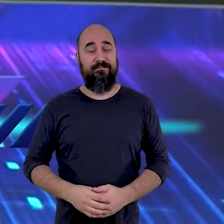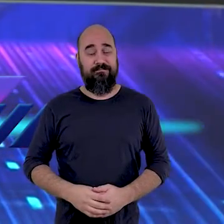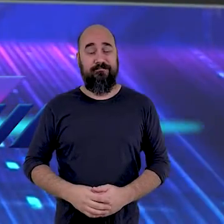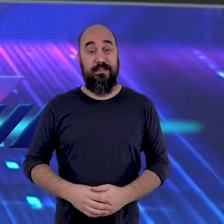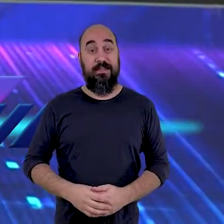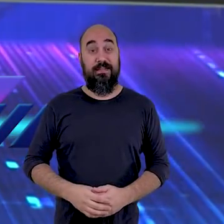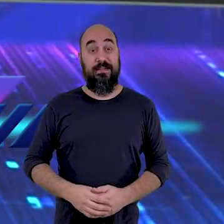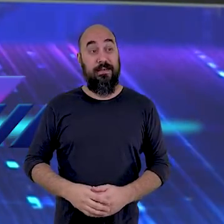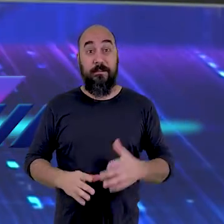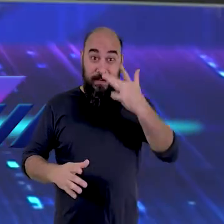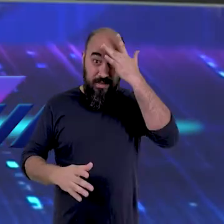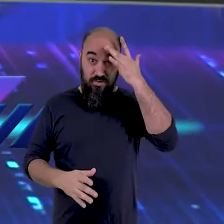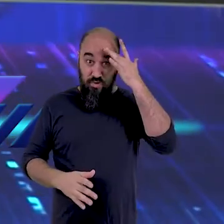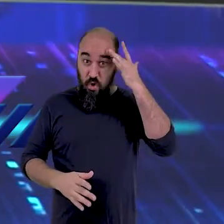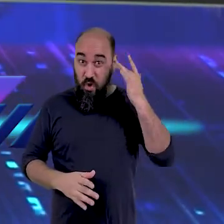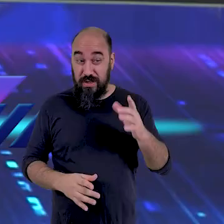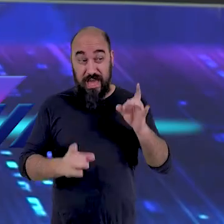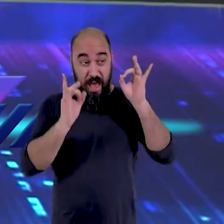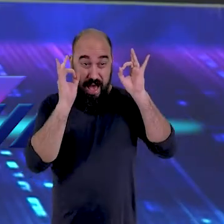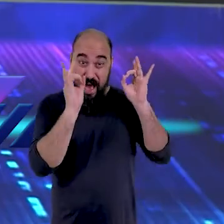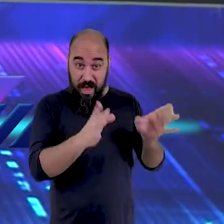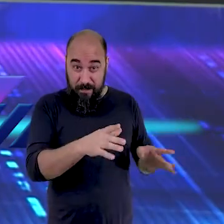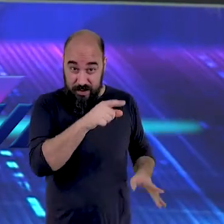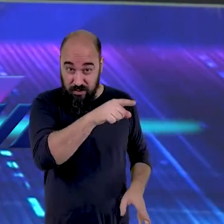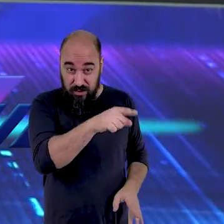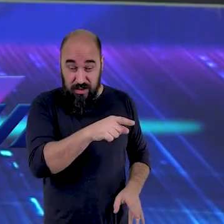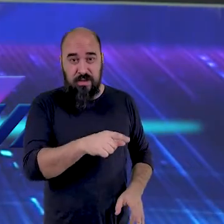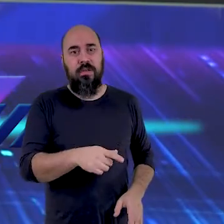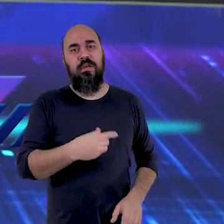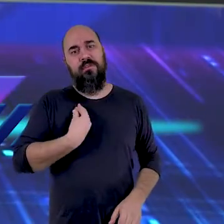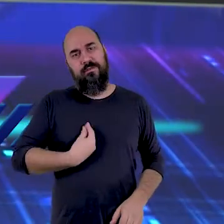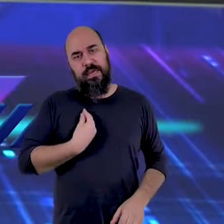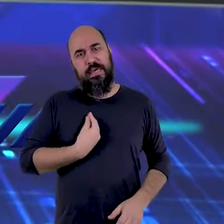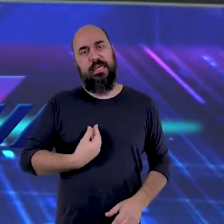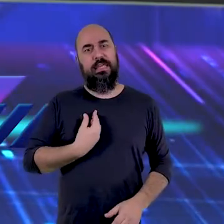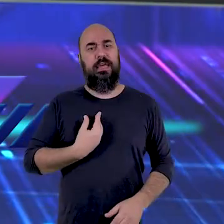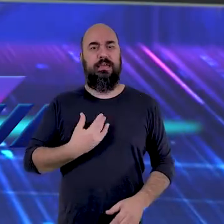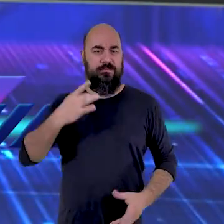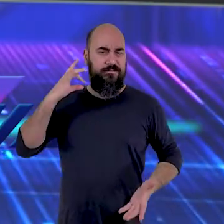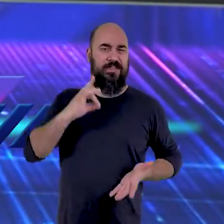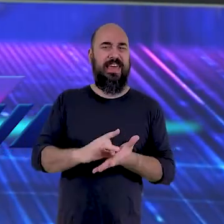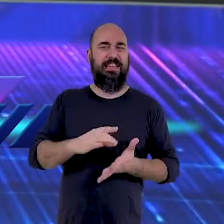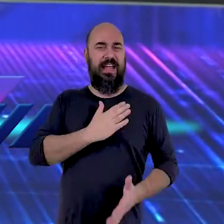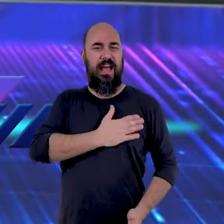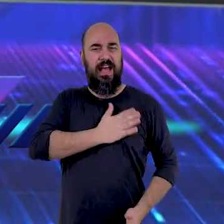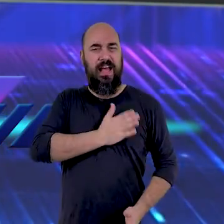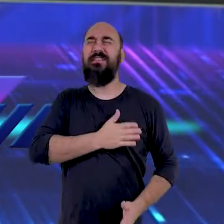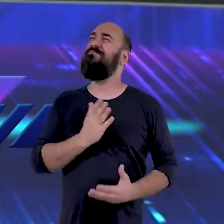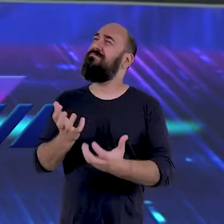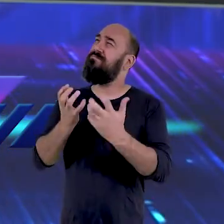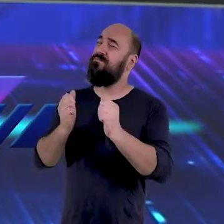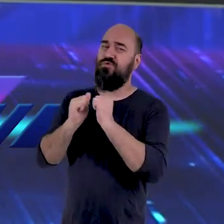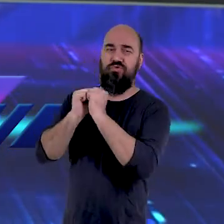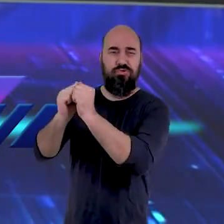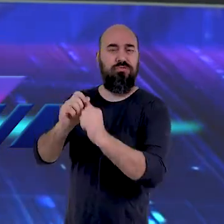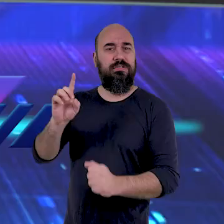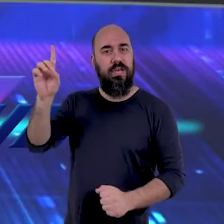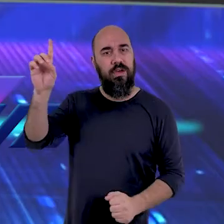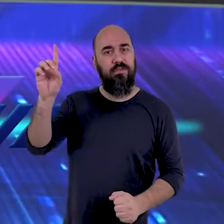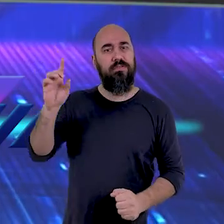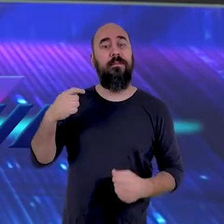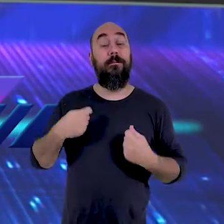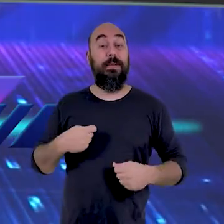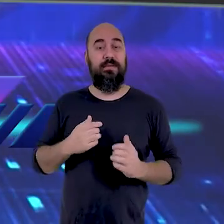os sinceros, aqueles que fazem parte do povo de Deus, devem se unir à verdade.